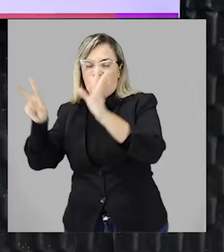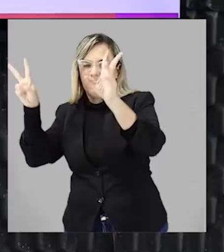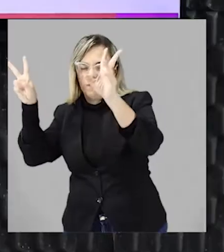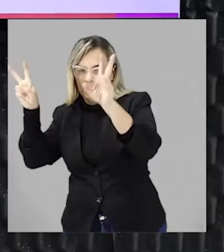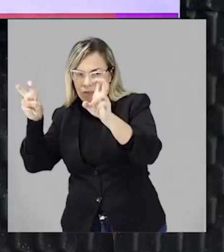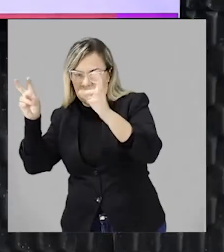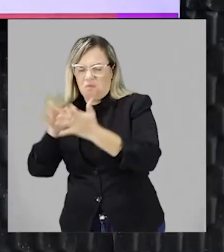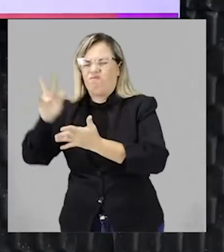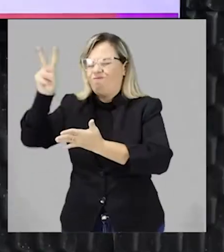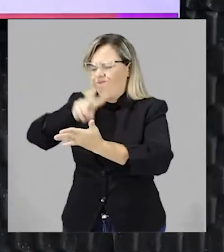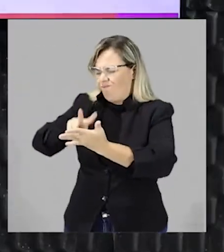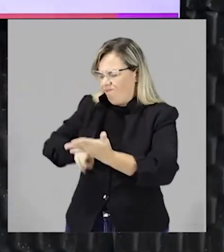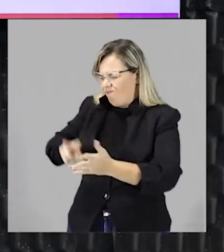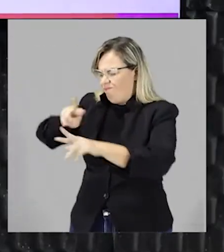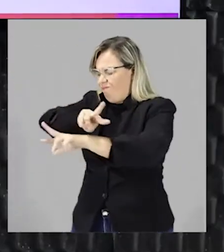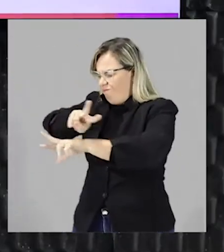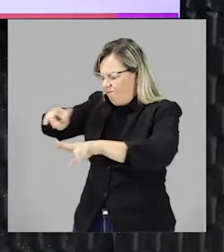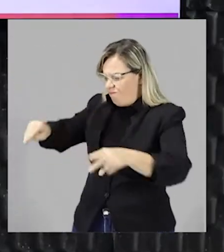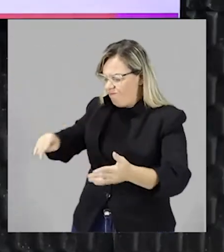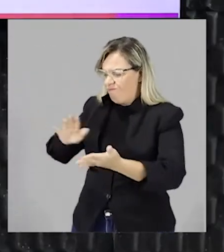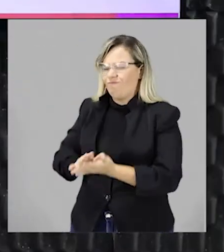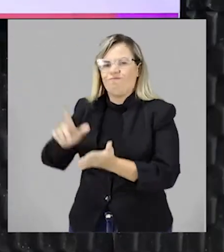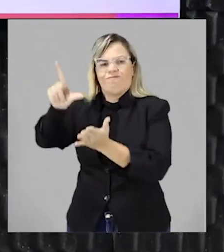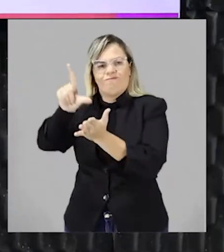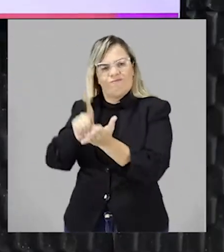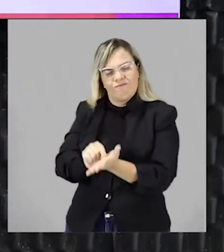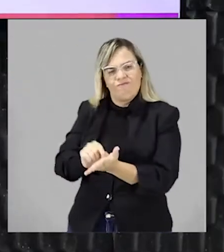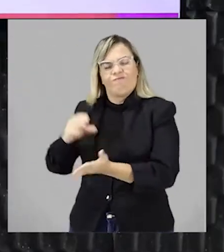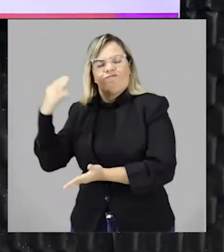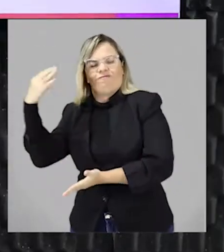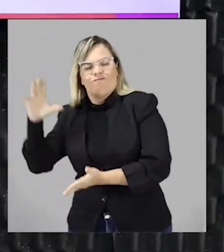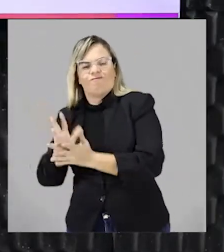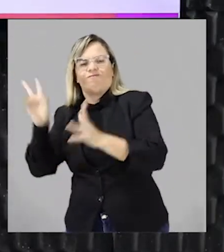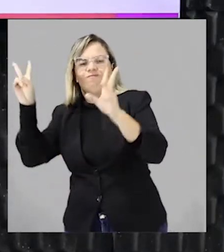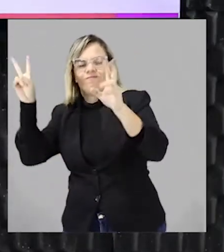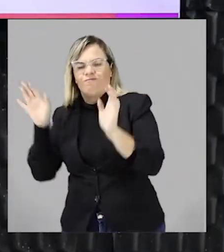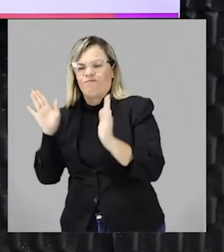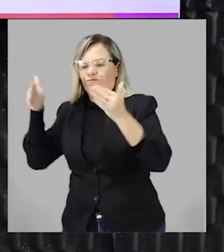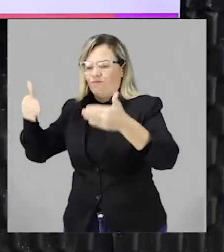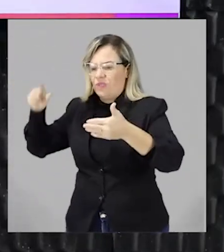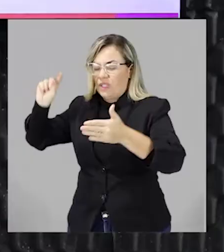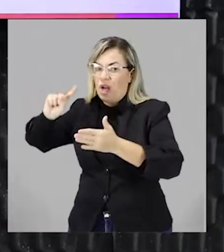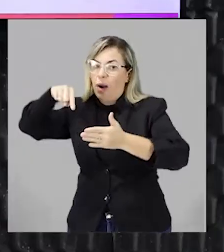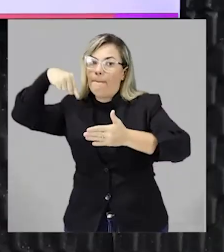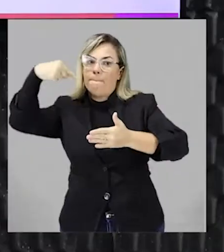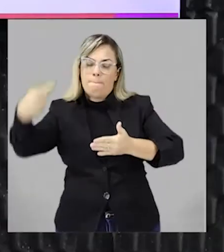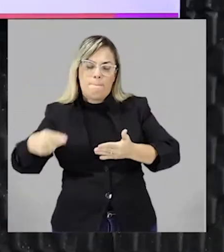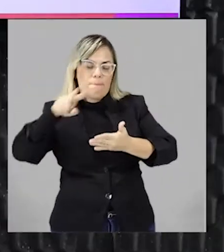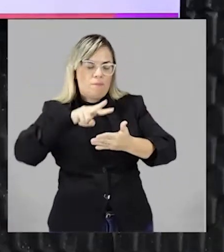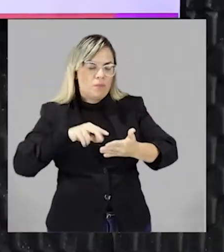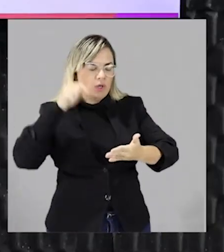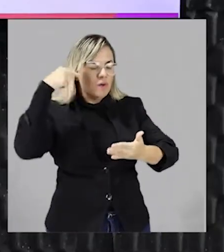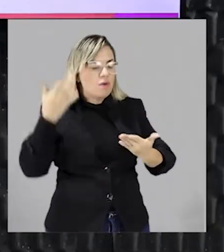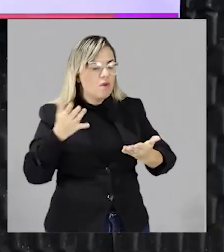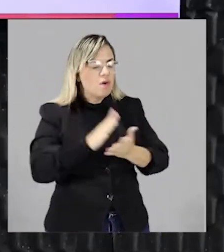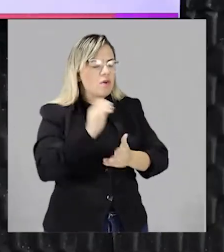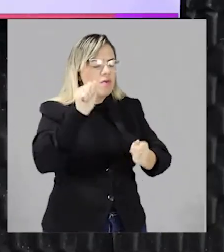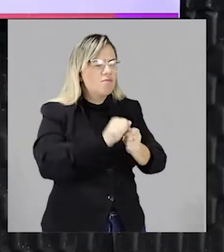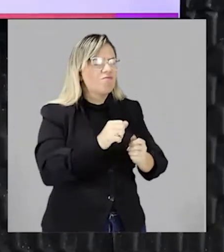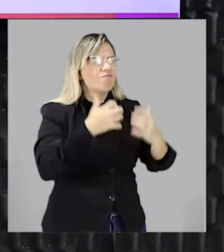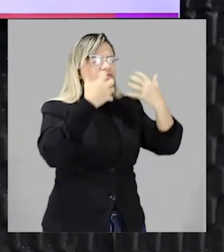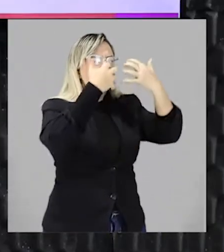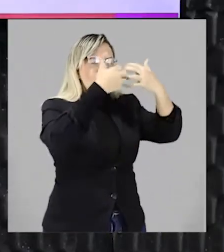Muita leitura, leitura de artigos científicos sobre o tema e após essa leitura você vai fazer o quê? Vai